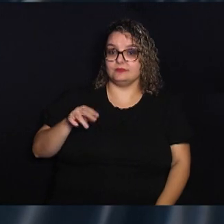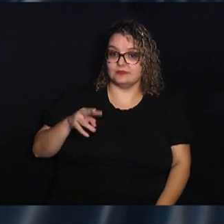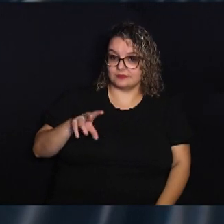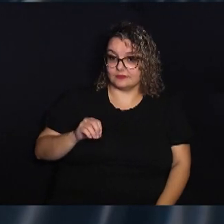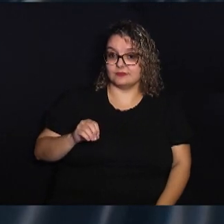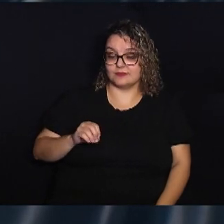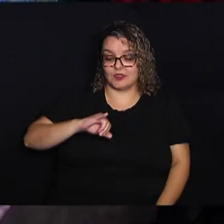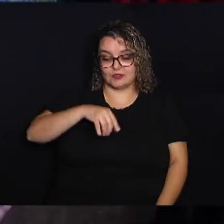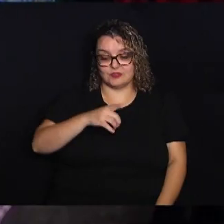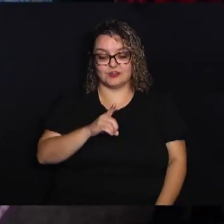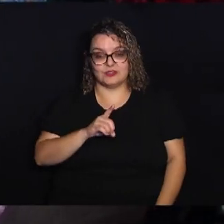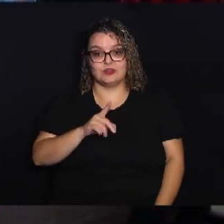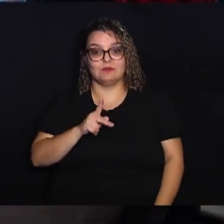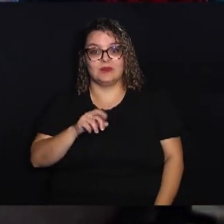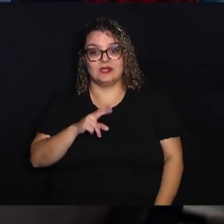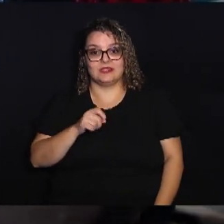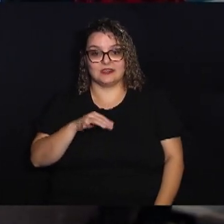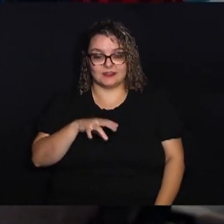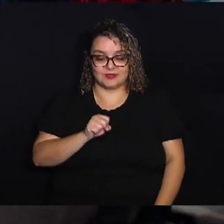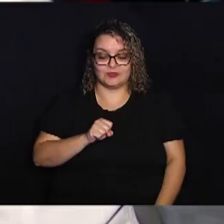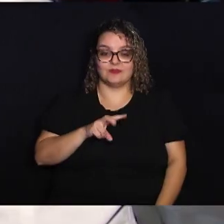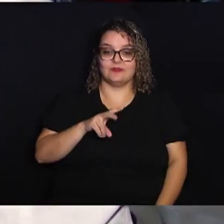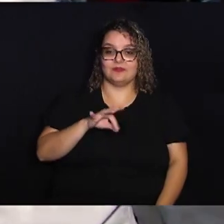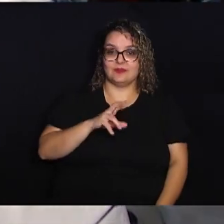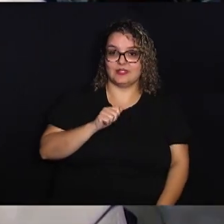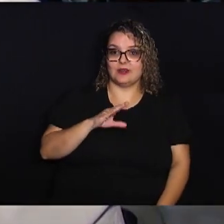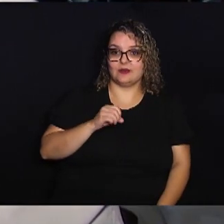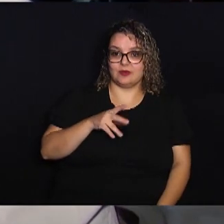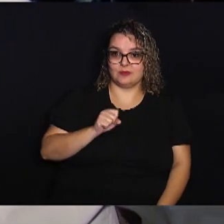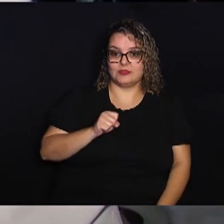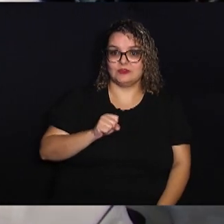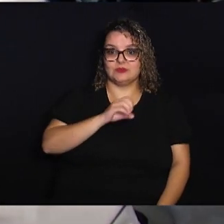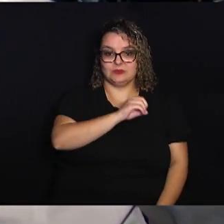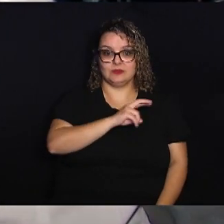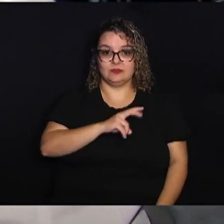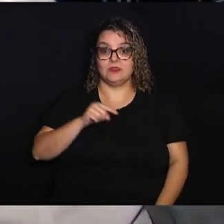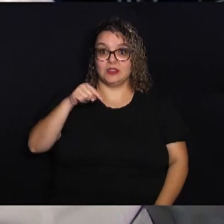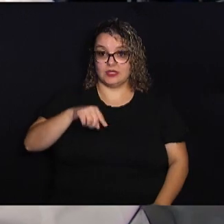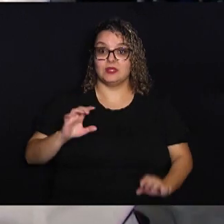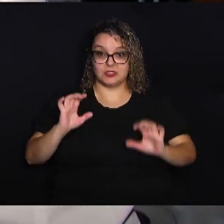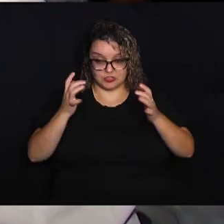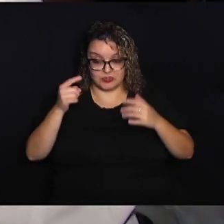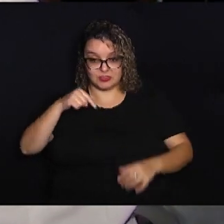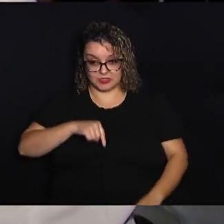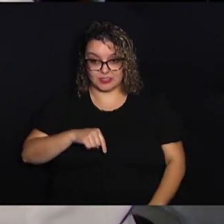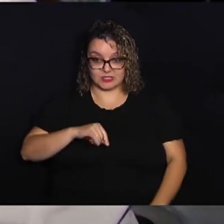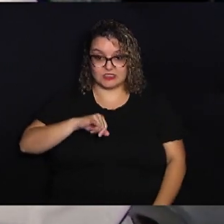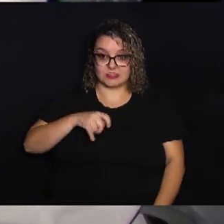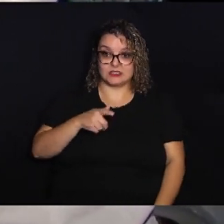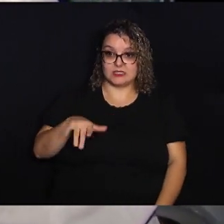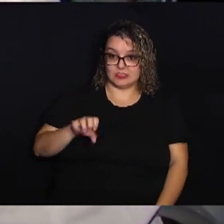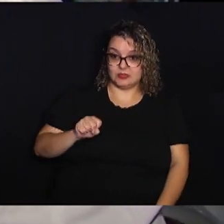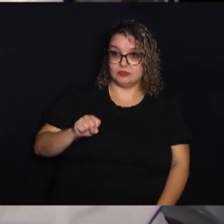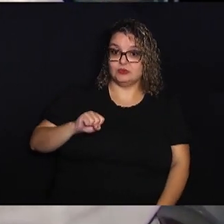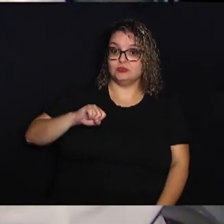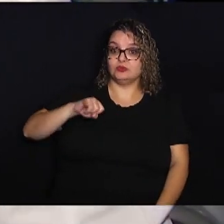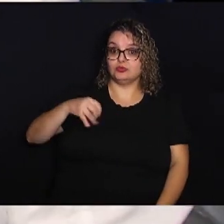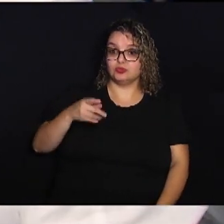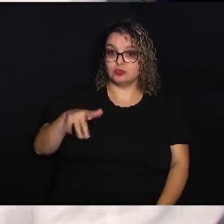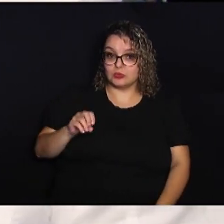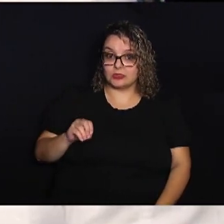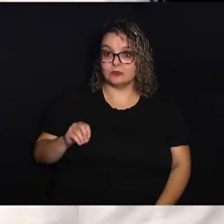drogas para as nossas crianças, para os nossos jovens. Isso é um trabalho essencial, não só para formar o cidadão, mas também